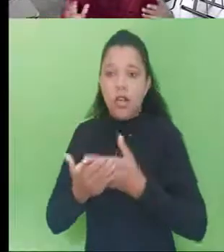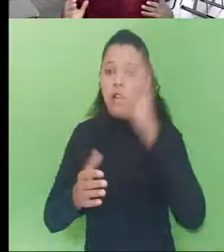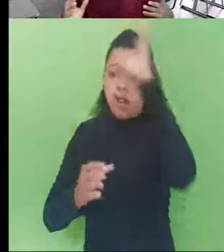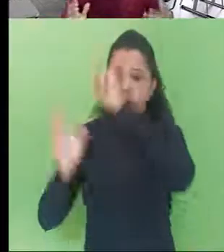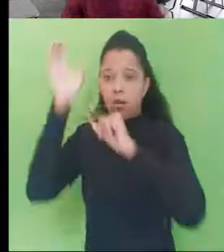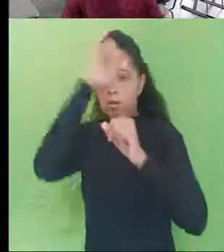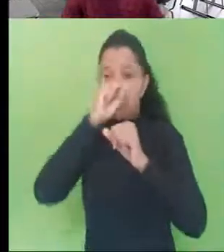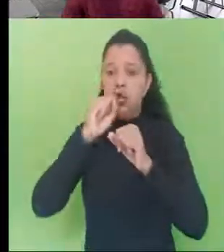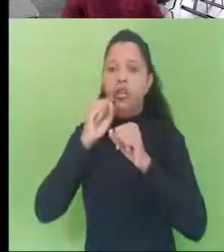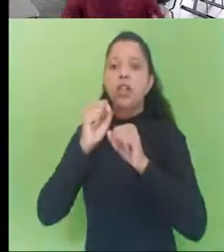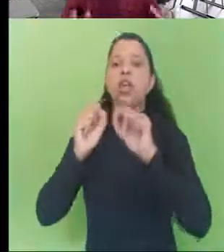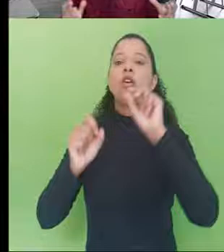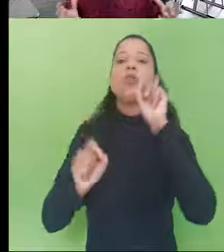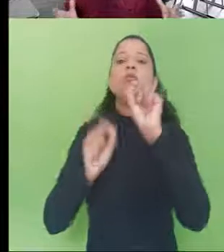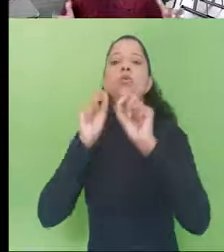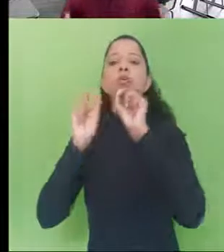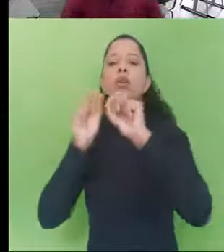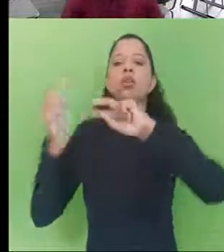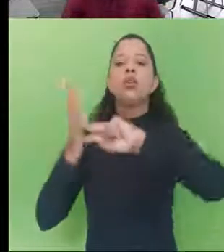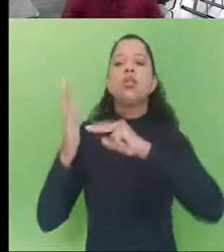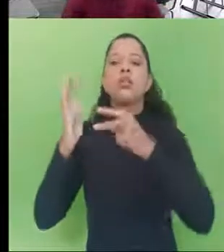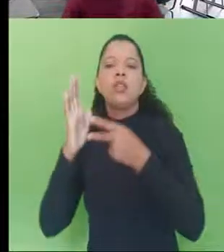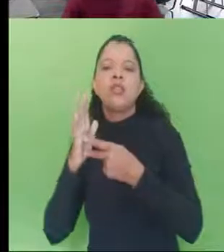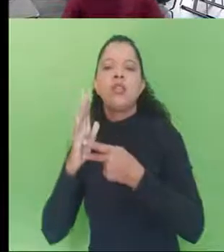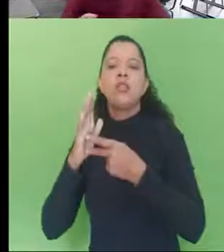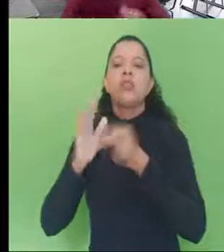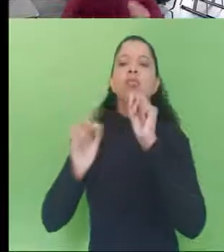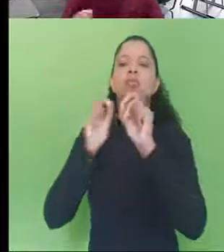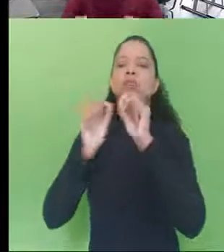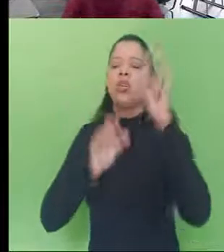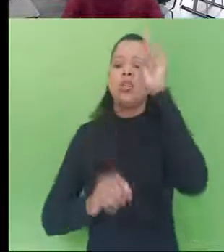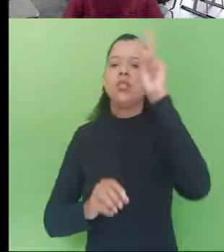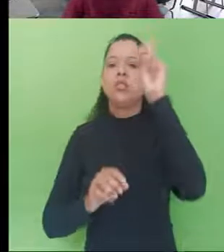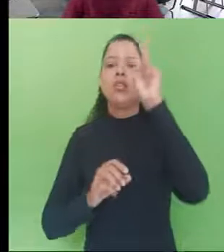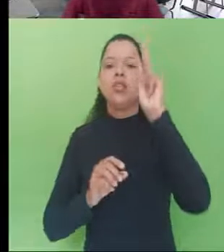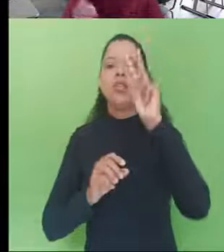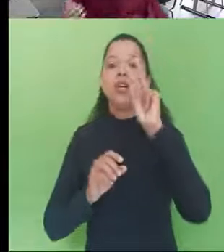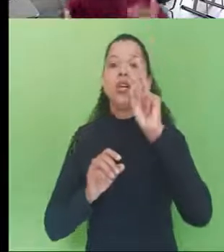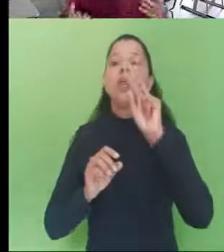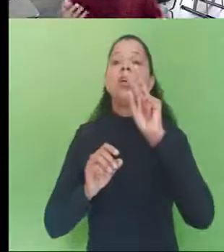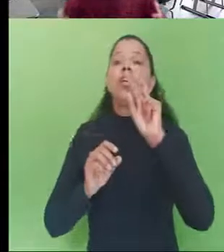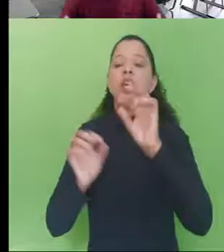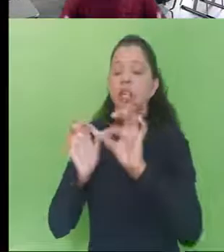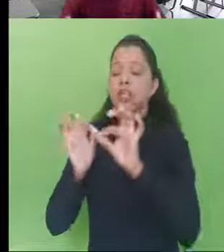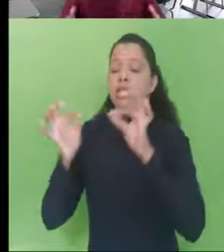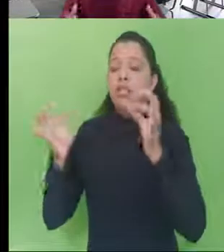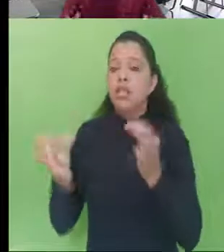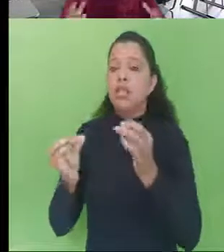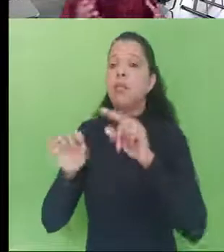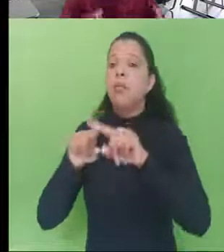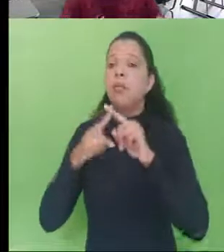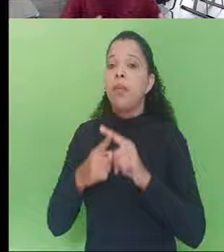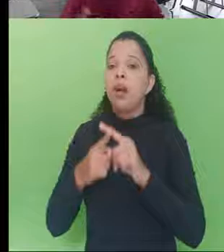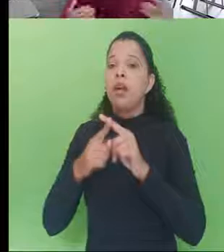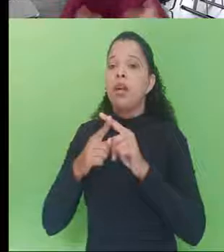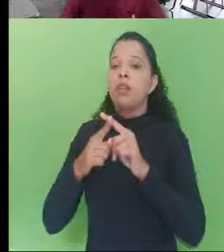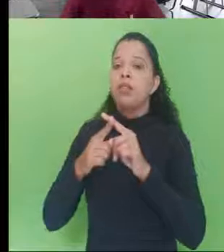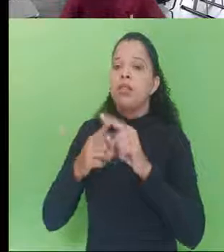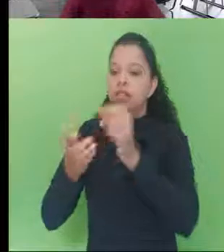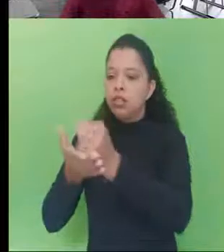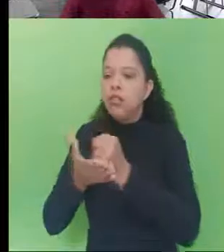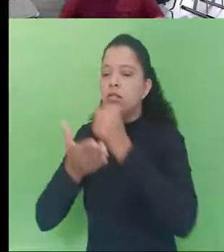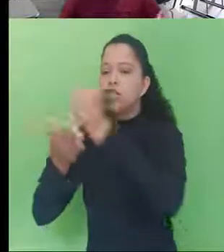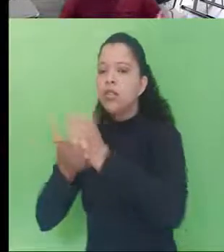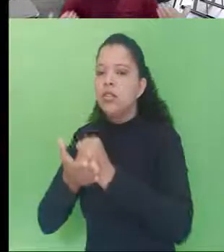o conceito de história. O que é história? São conceitos simples, mas que ajudam a gente a entender